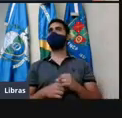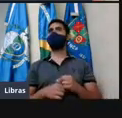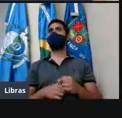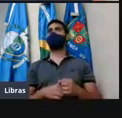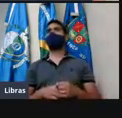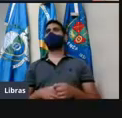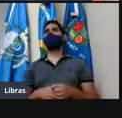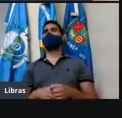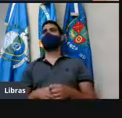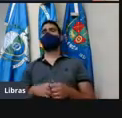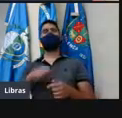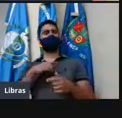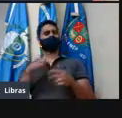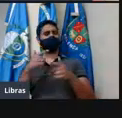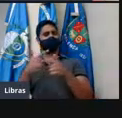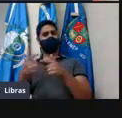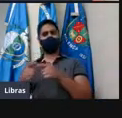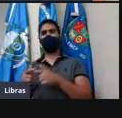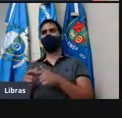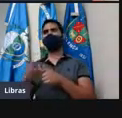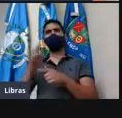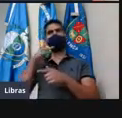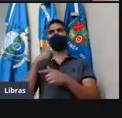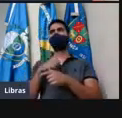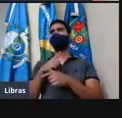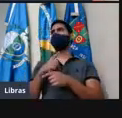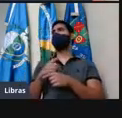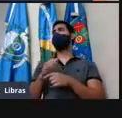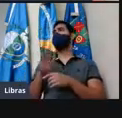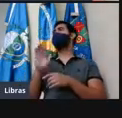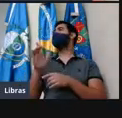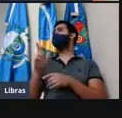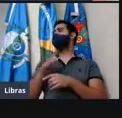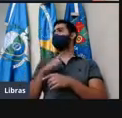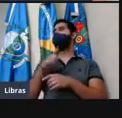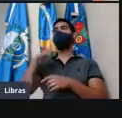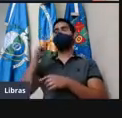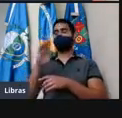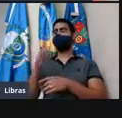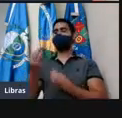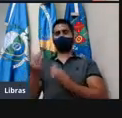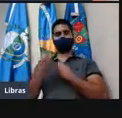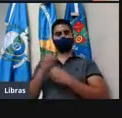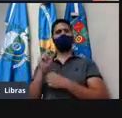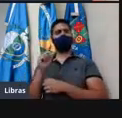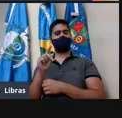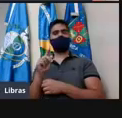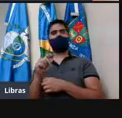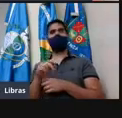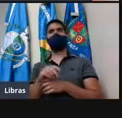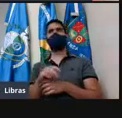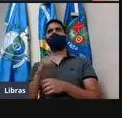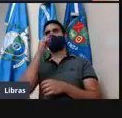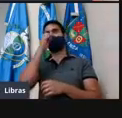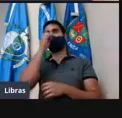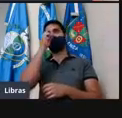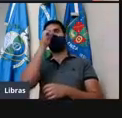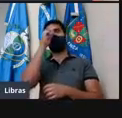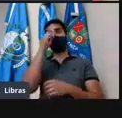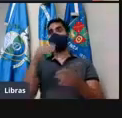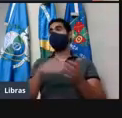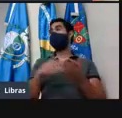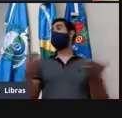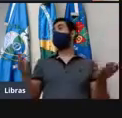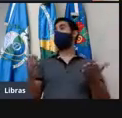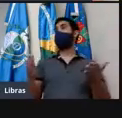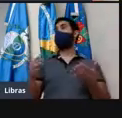pela Câmara e que os vereadores ganharam dinheiro para aprovar. Eu já falei aqui, teve uma vez que inverteram as palavras. Até o dia de hoje, a